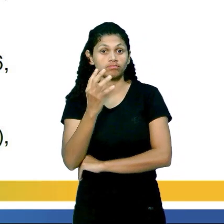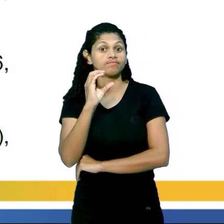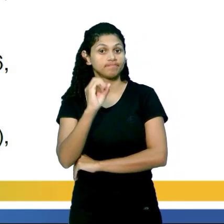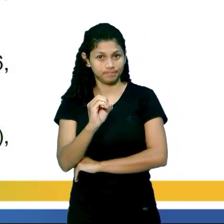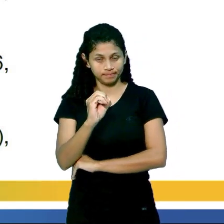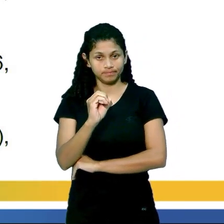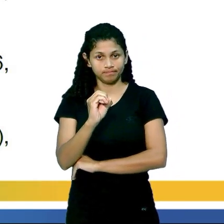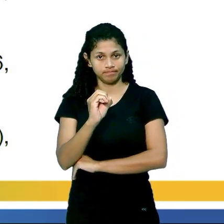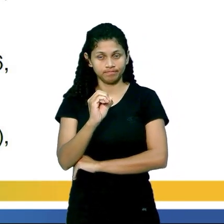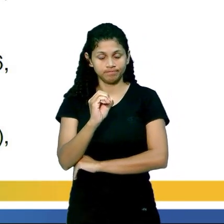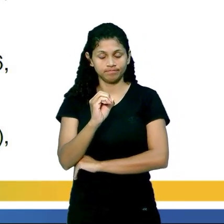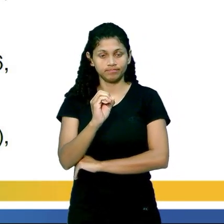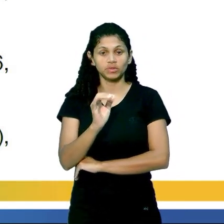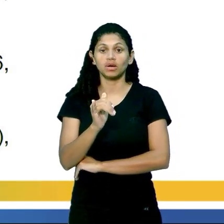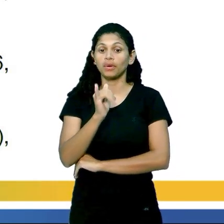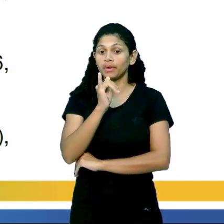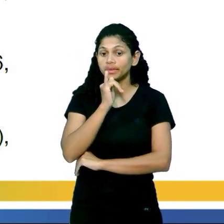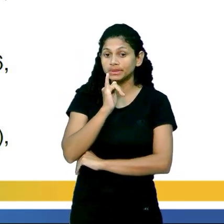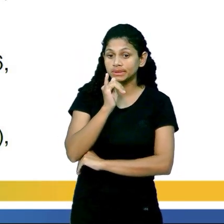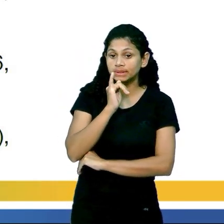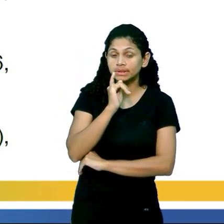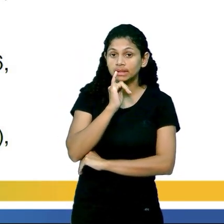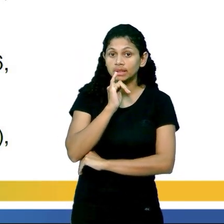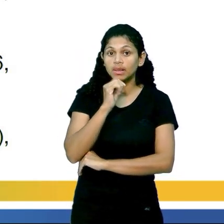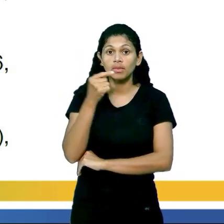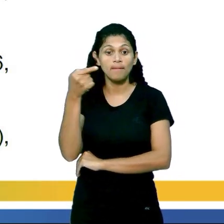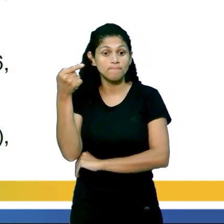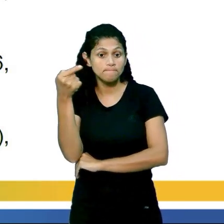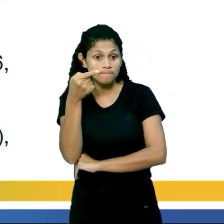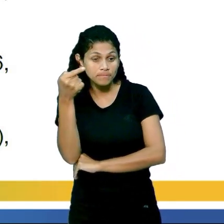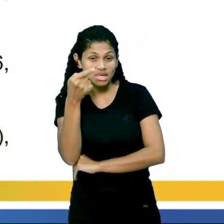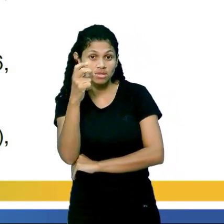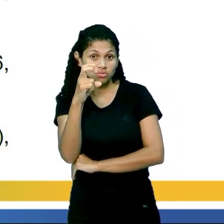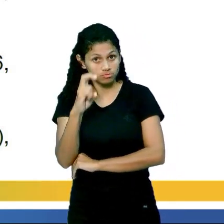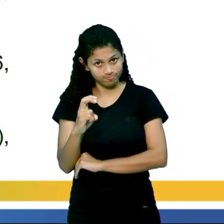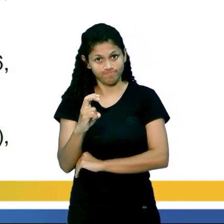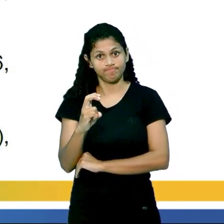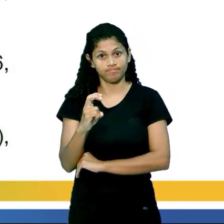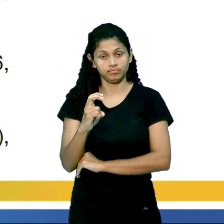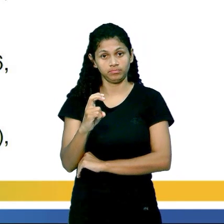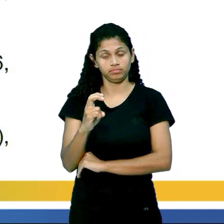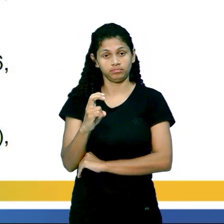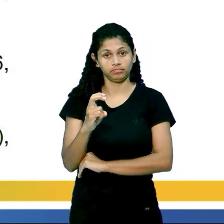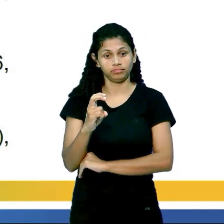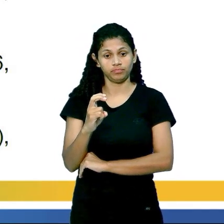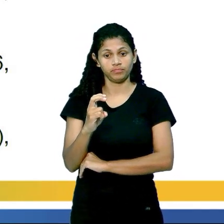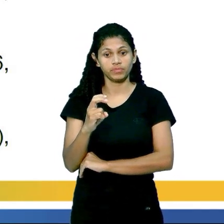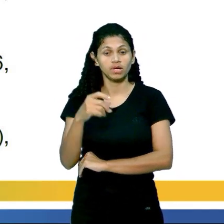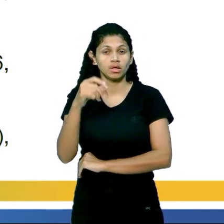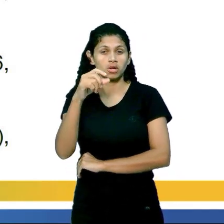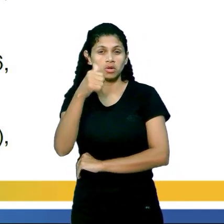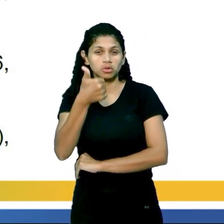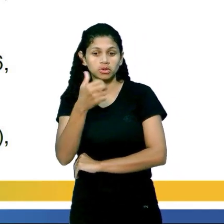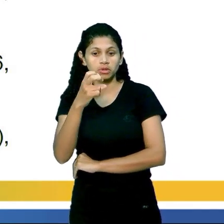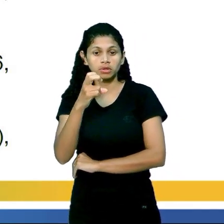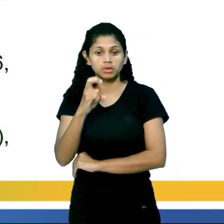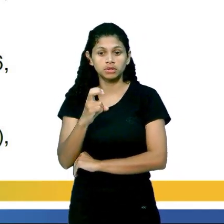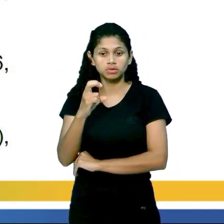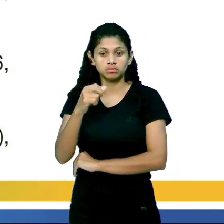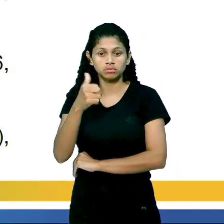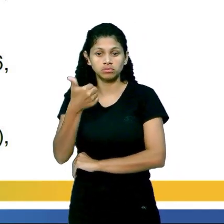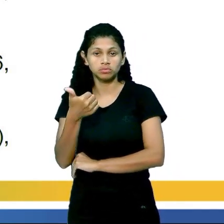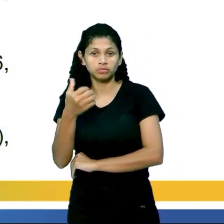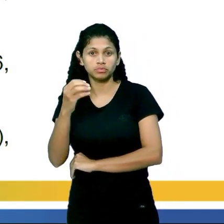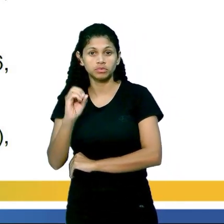Nesse caso aí, a razão é menos 5. Os termos nós podemos ver, ó, 15, 10,